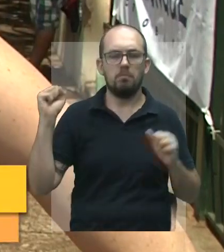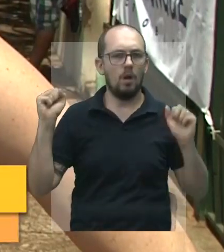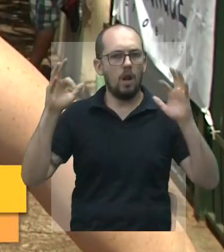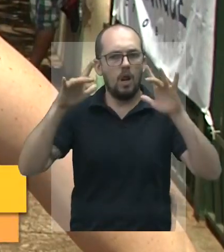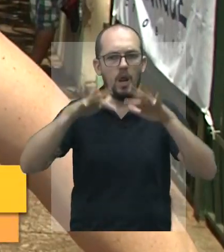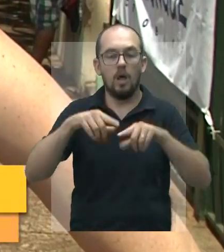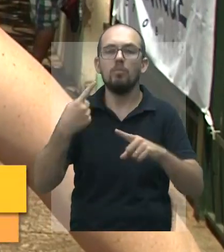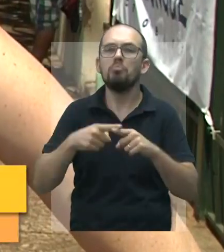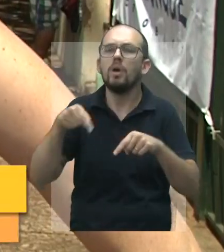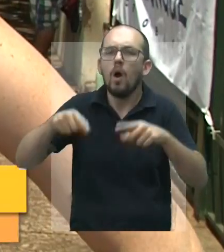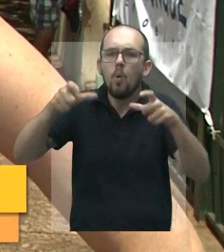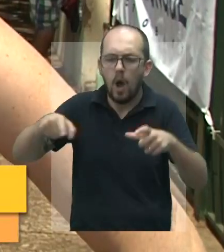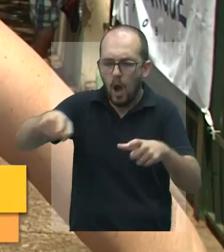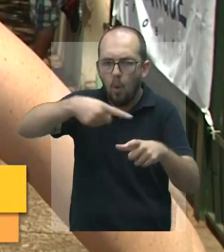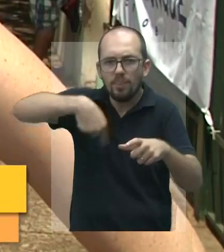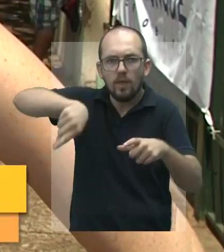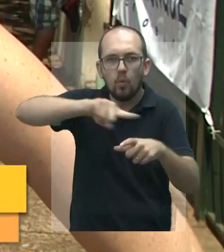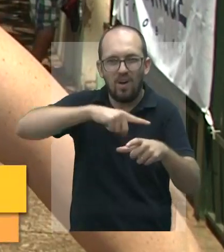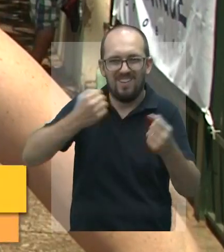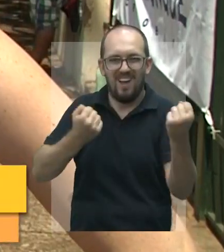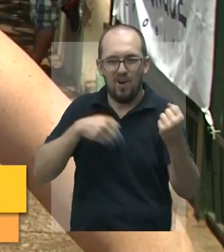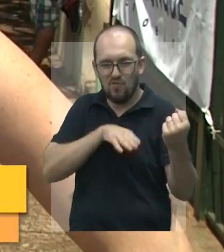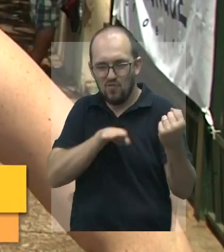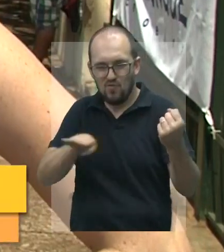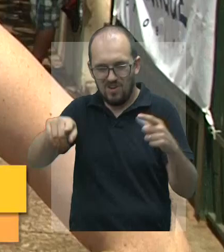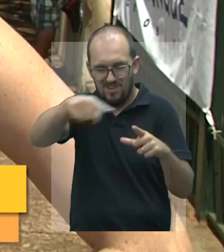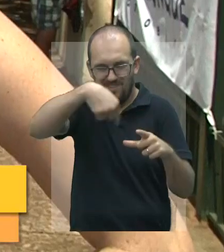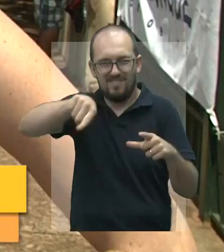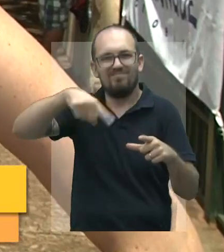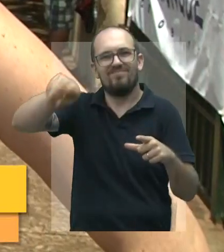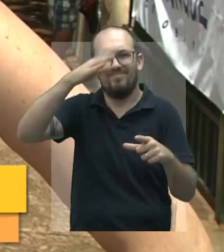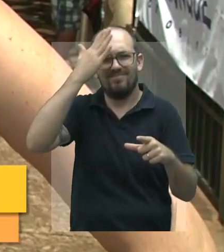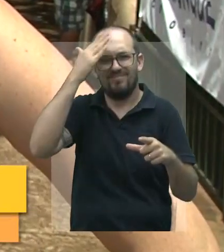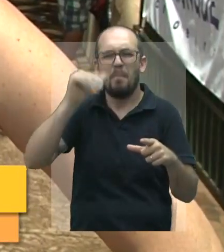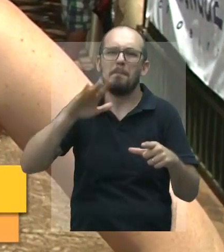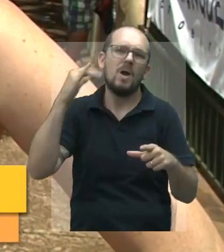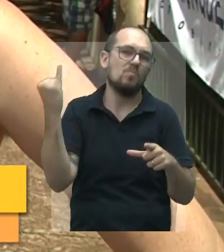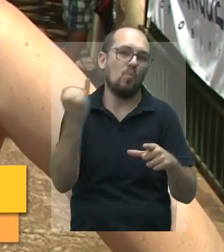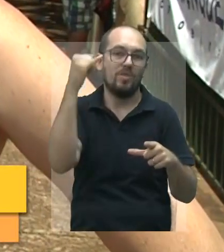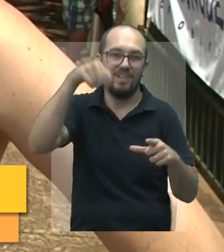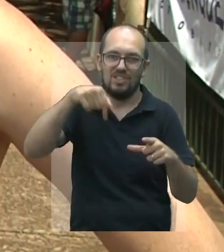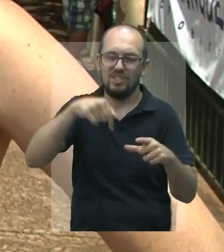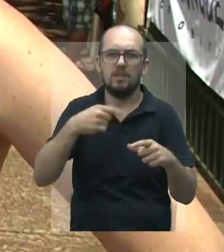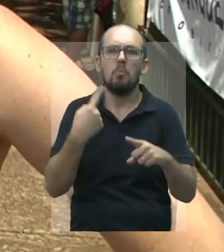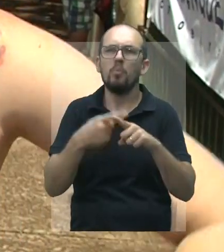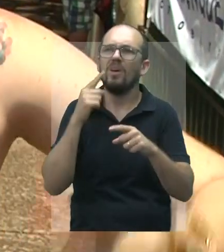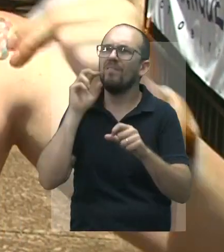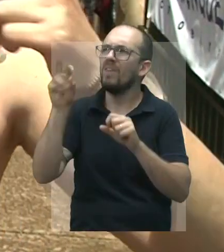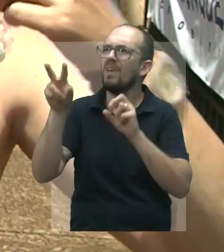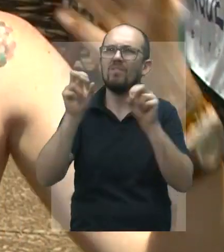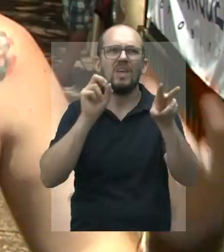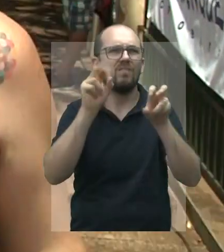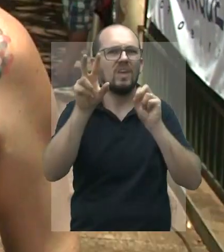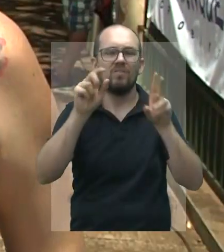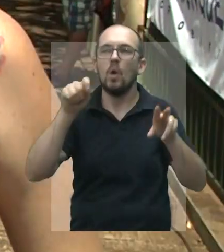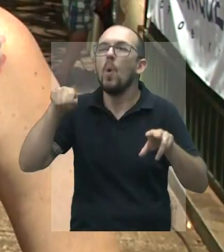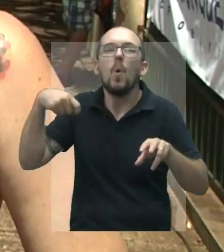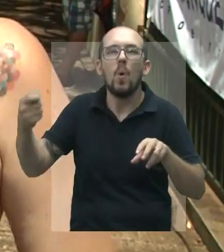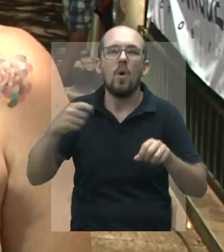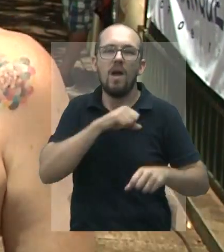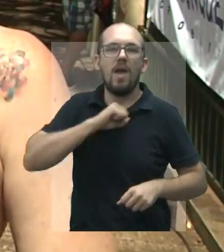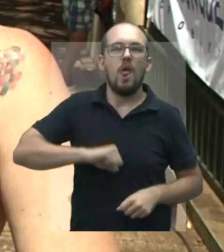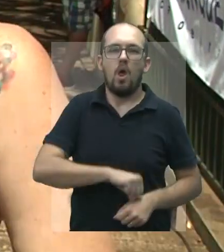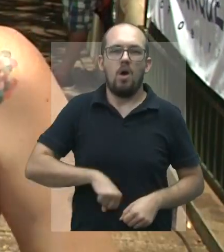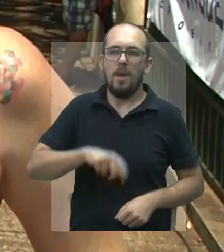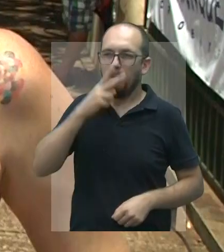nessa rotatória, que eu acho que é a rotatória mais importante da nossa cidade, é o que eu disse, A gente vê muitas estátuas de heróis